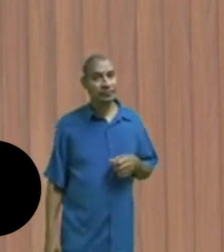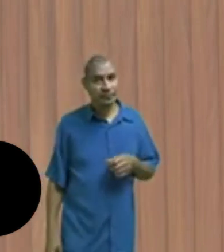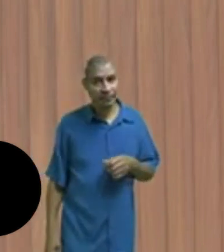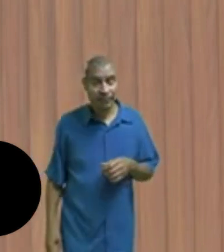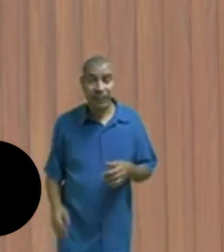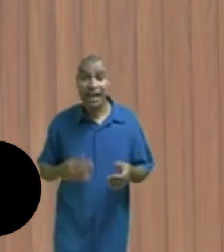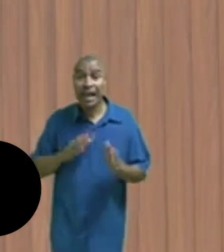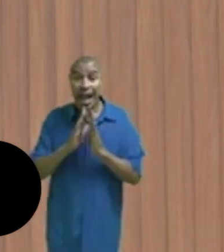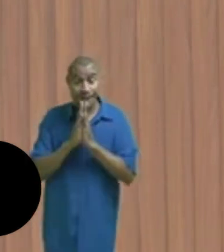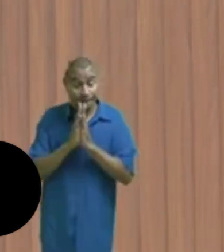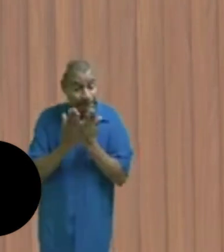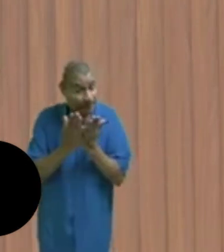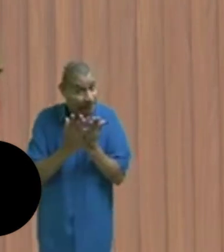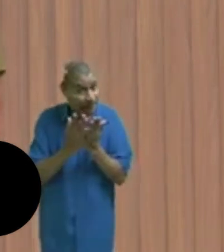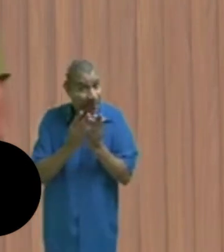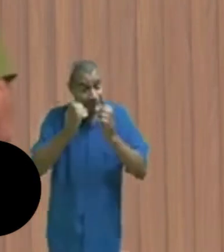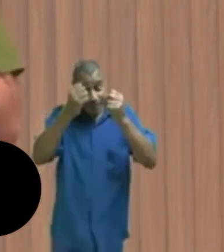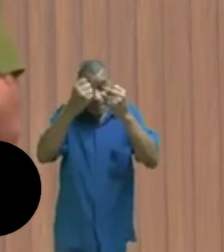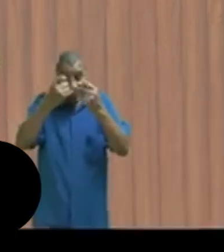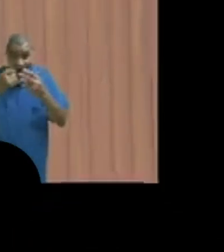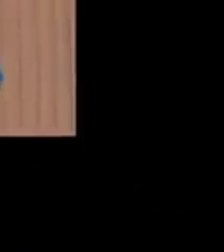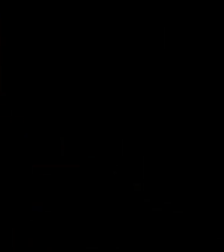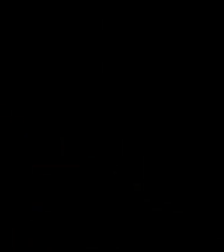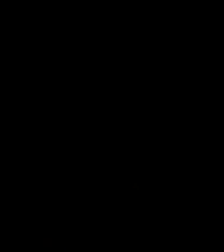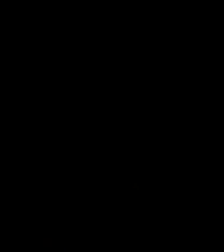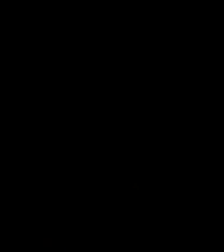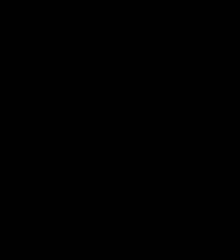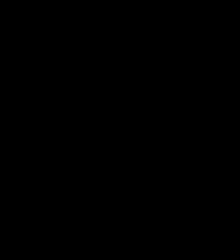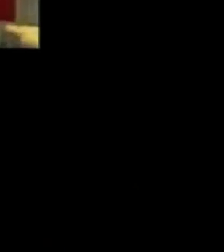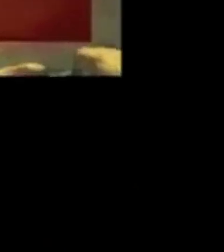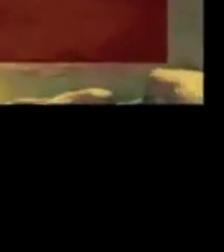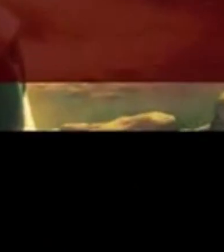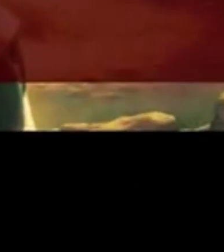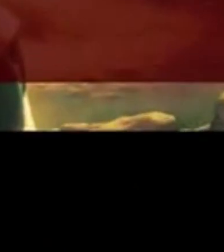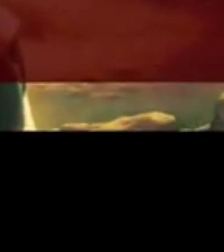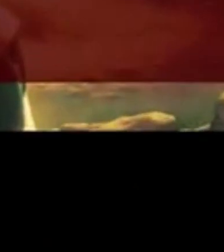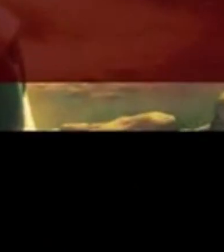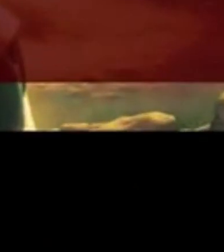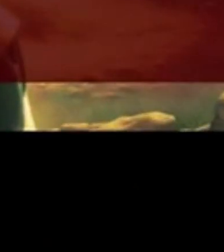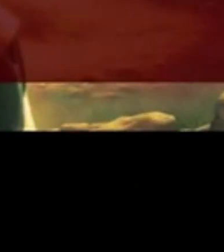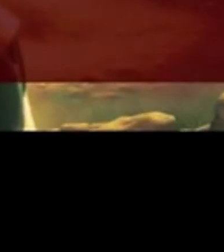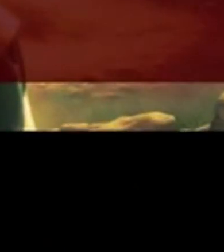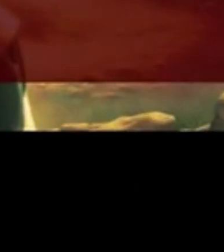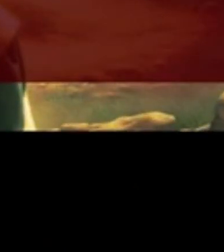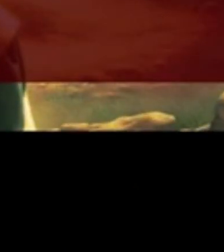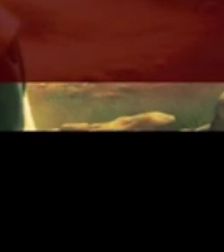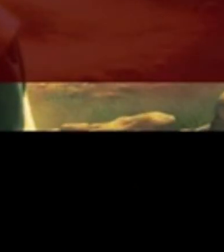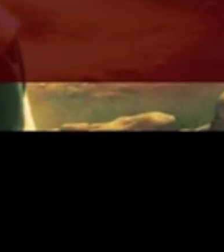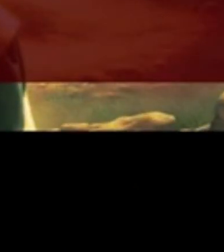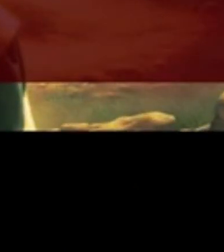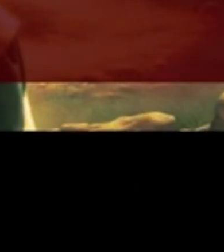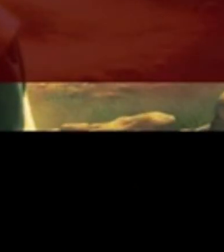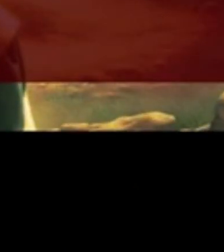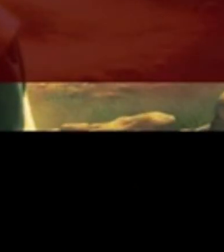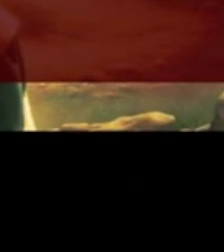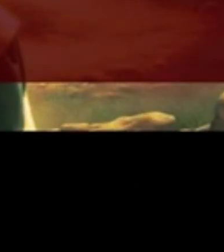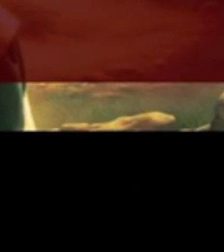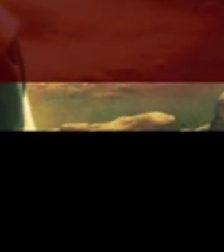A Bíblia diz que para se adorar a Deus, ele deve ser